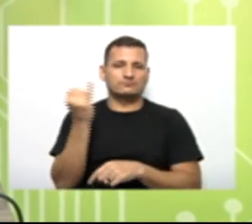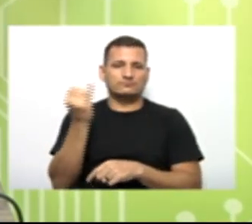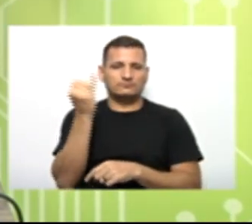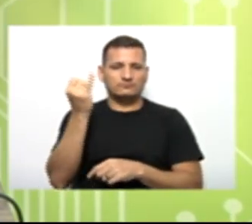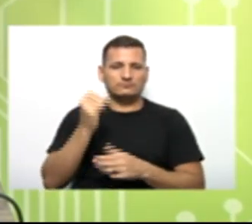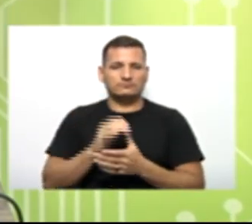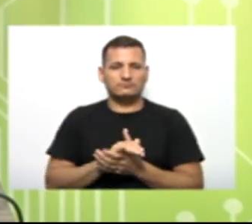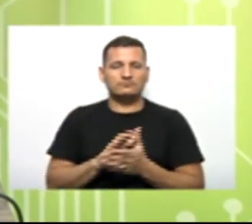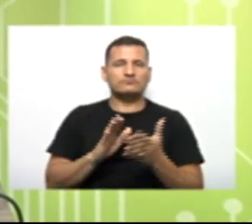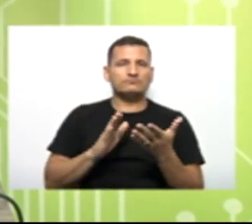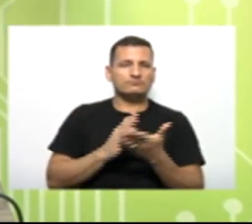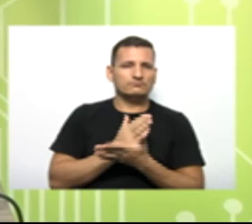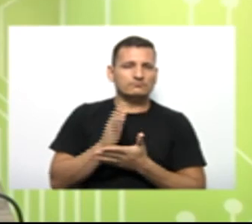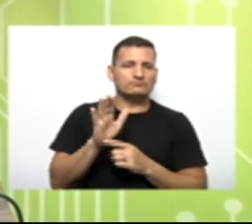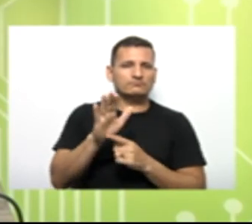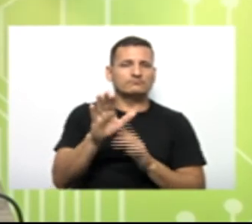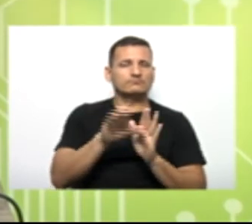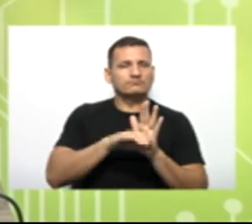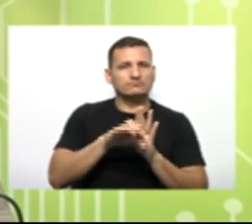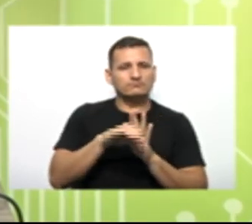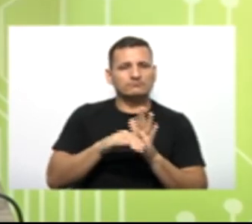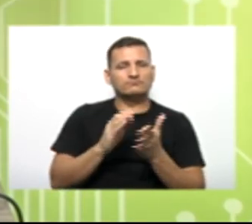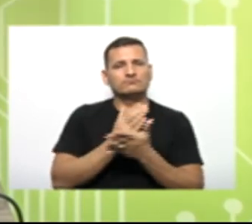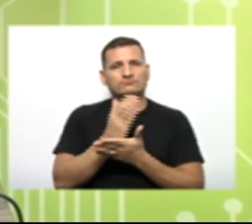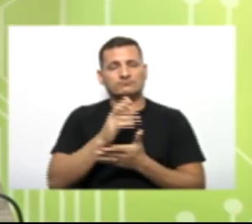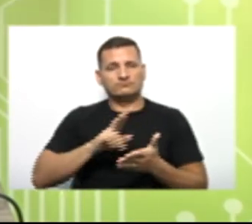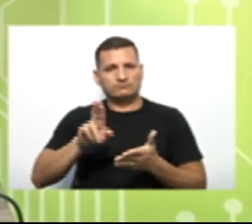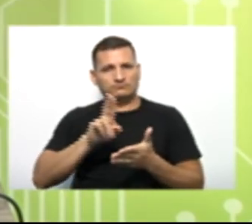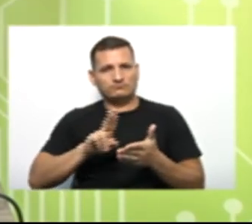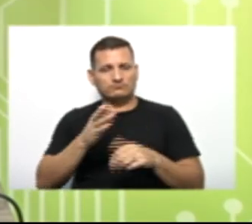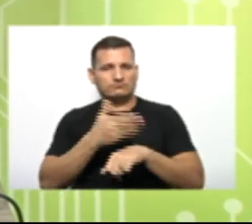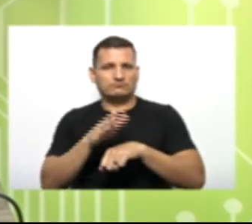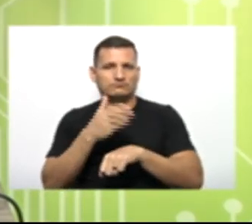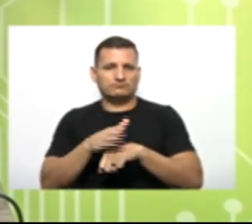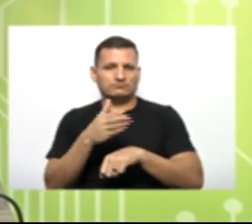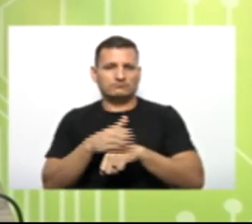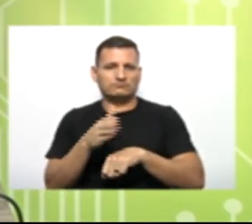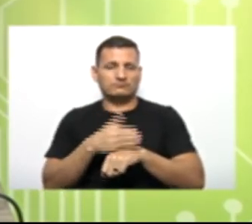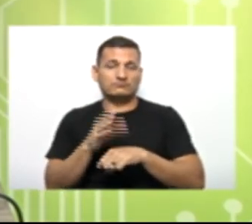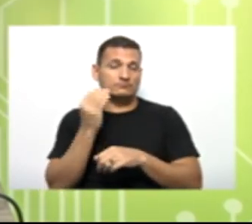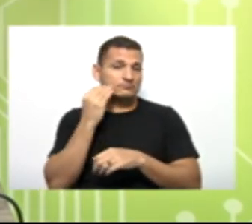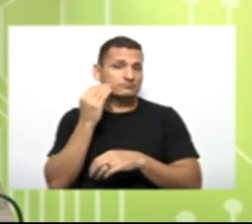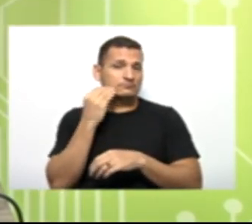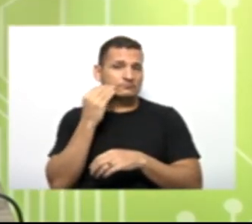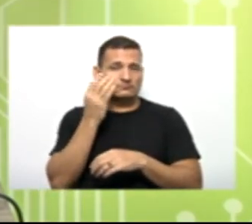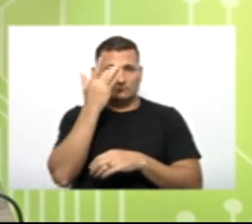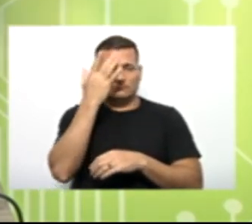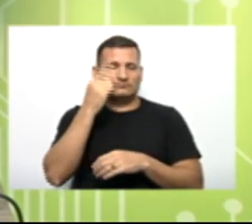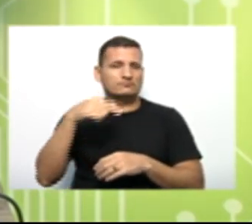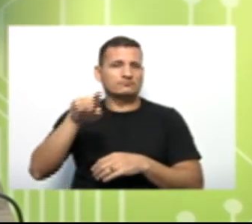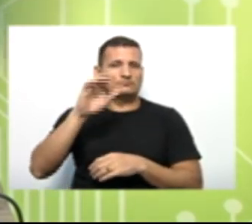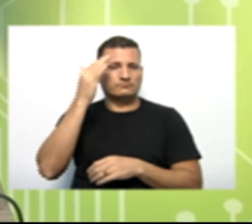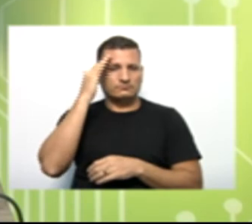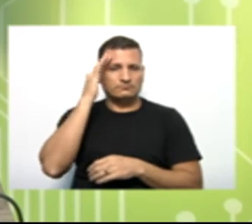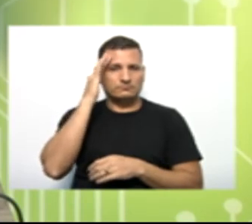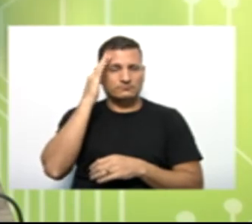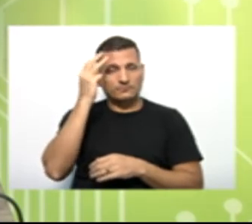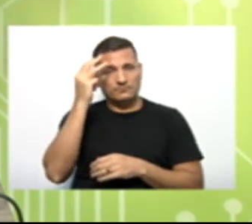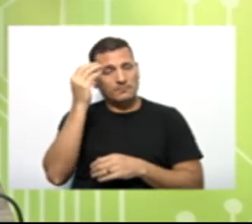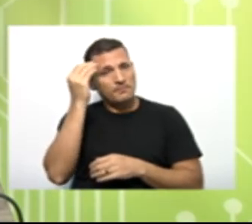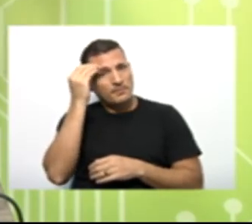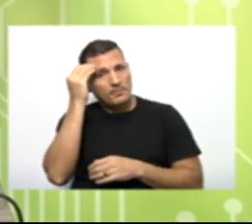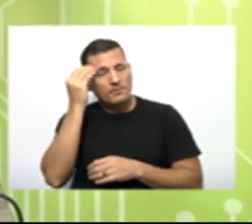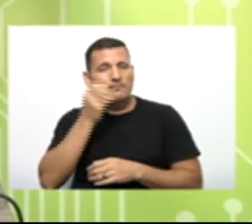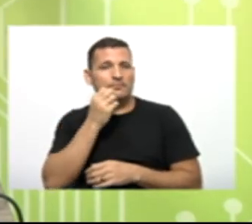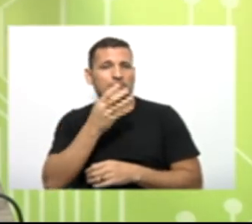Estou trazendo alguns conceitos, estou trazendo algumas aplicações desses conceitos para tentar facilitar a compreensão de vocês e deixar a memória boa para a